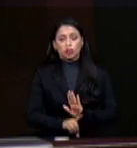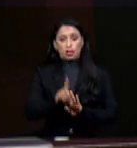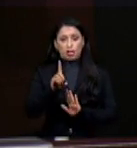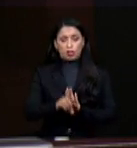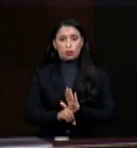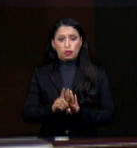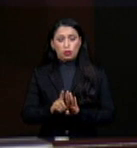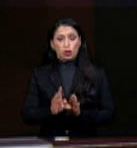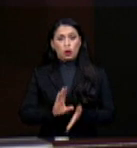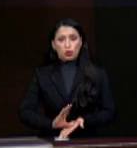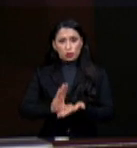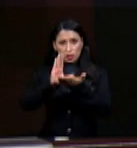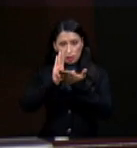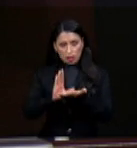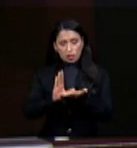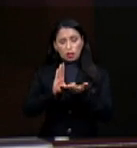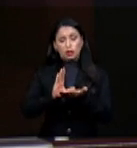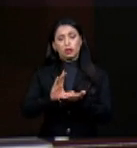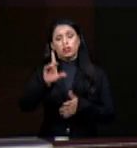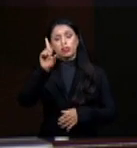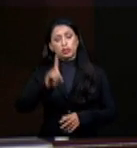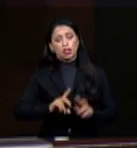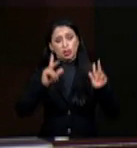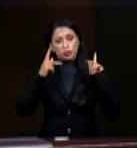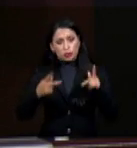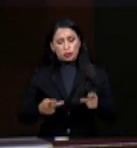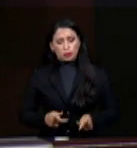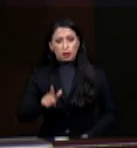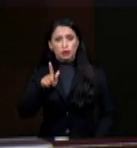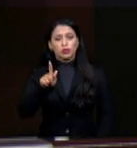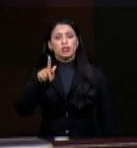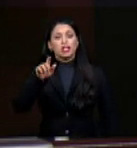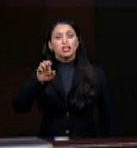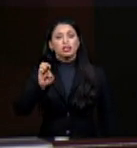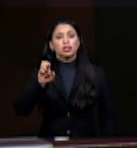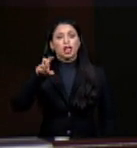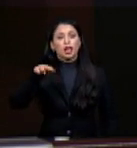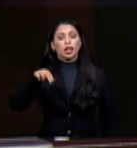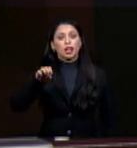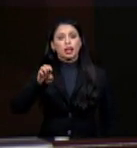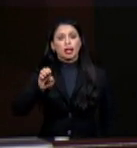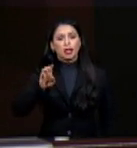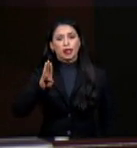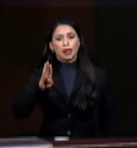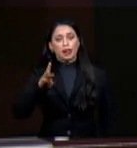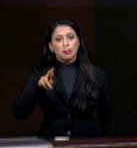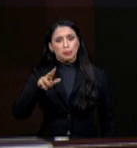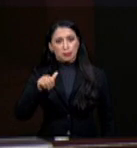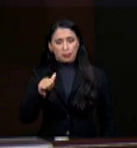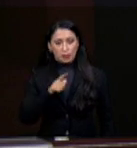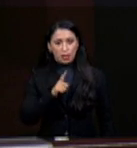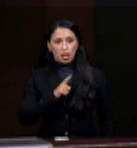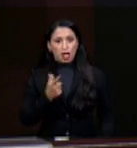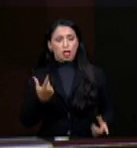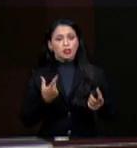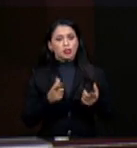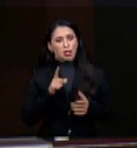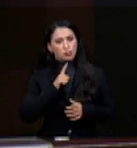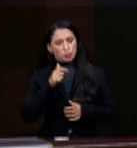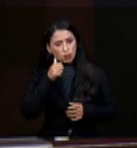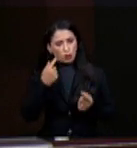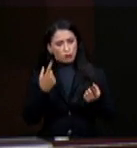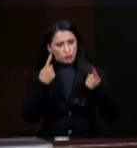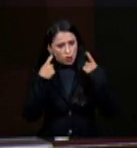em Genebra. A resolução de 2021 enfoca o tema da violência contra mulheres e meninas com